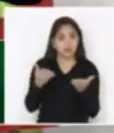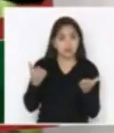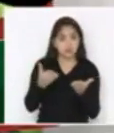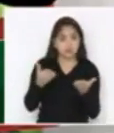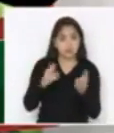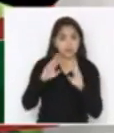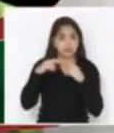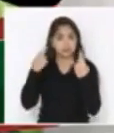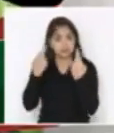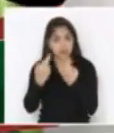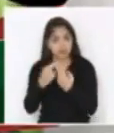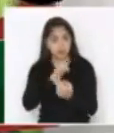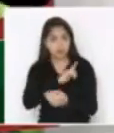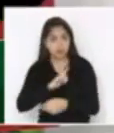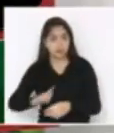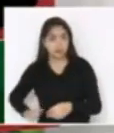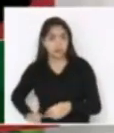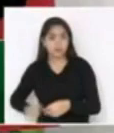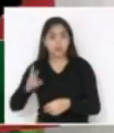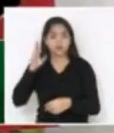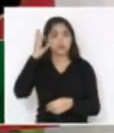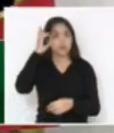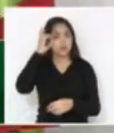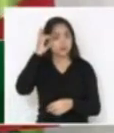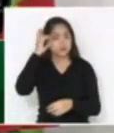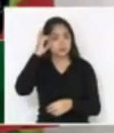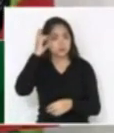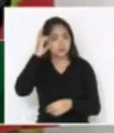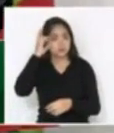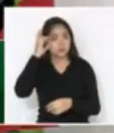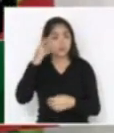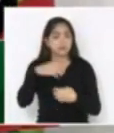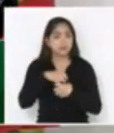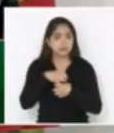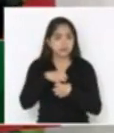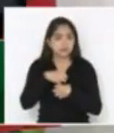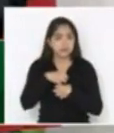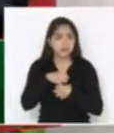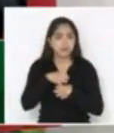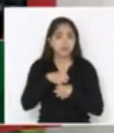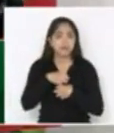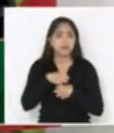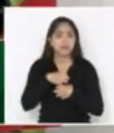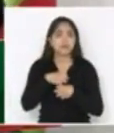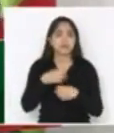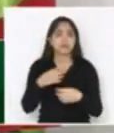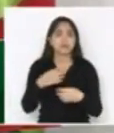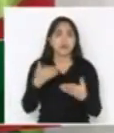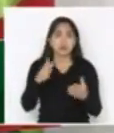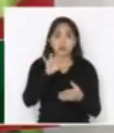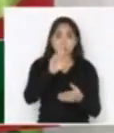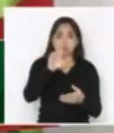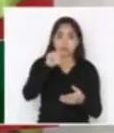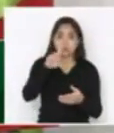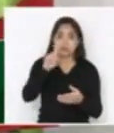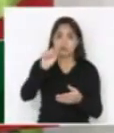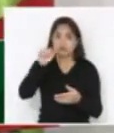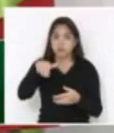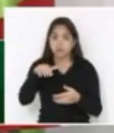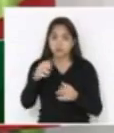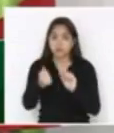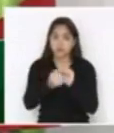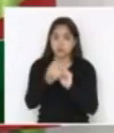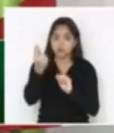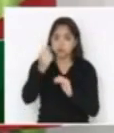com o governador, né? Raimundo Colombo, que é sensível, vai sair agora o Fundam, e junto com o Fundam,